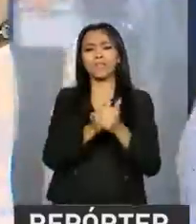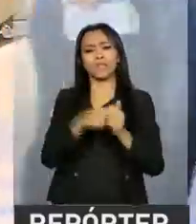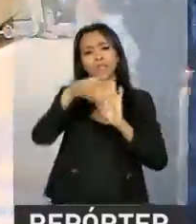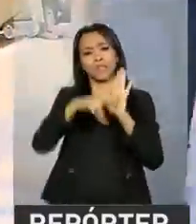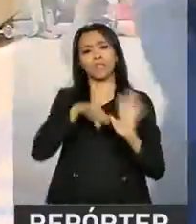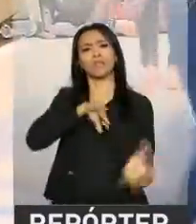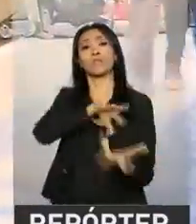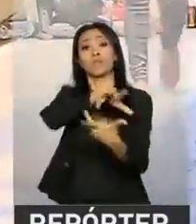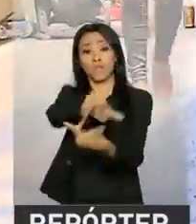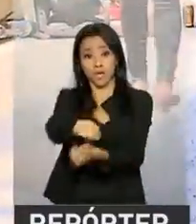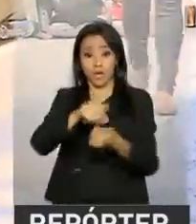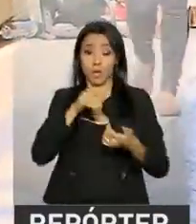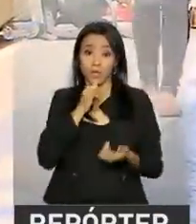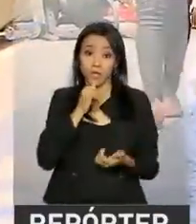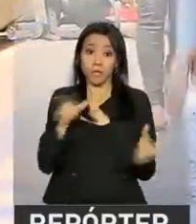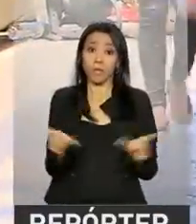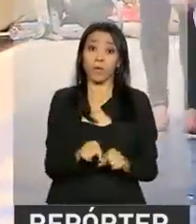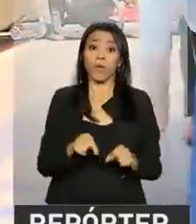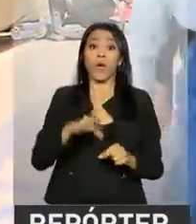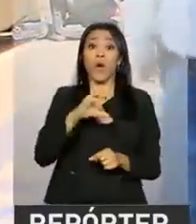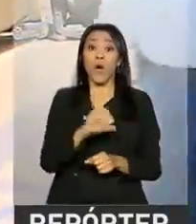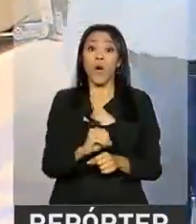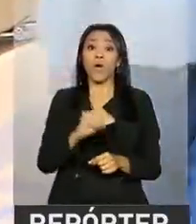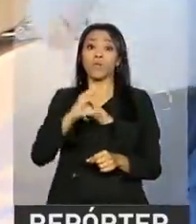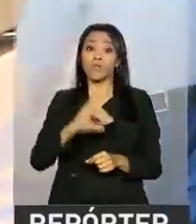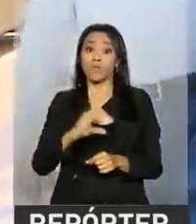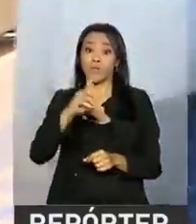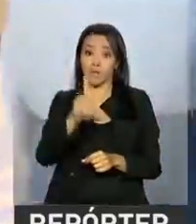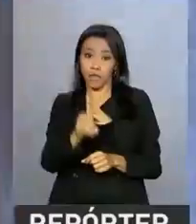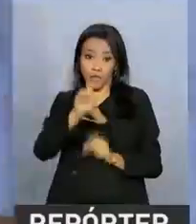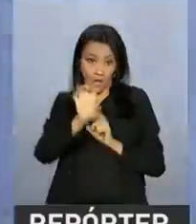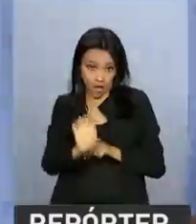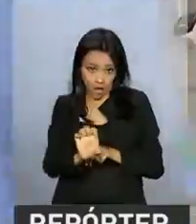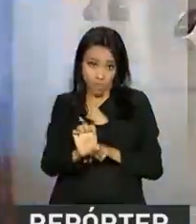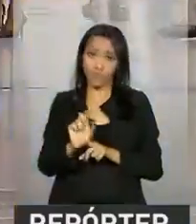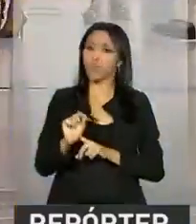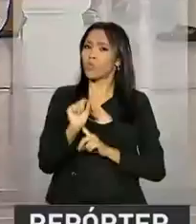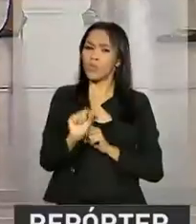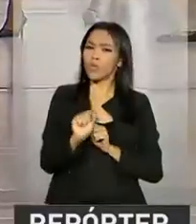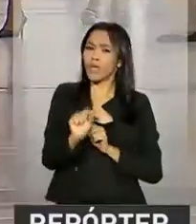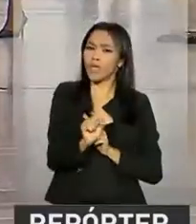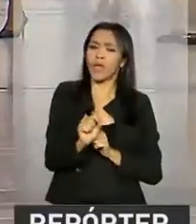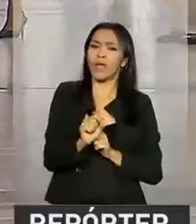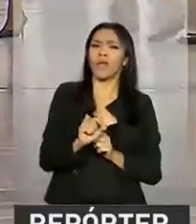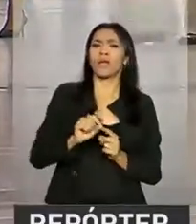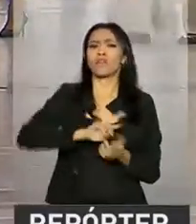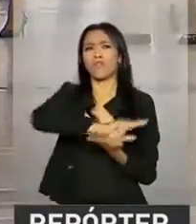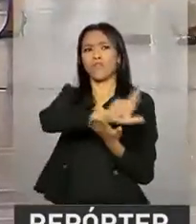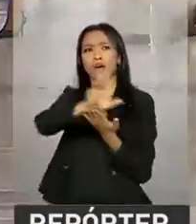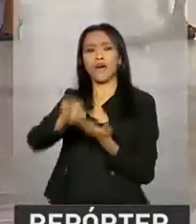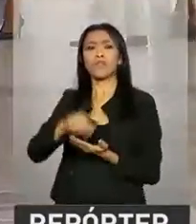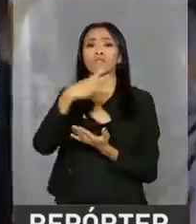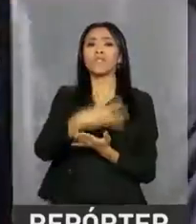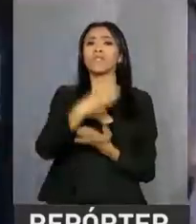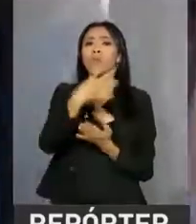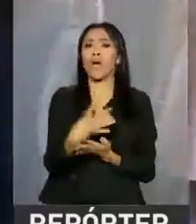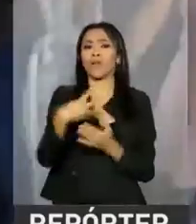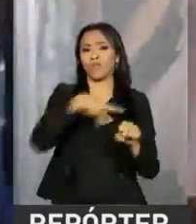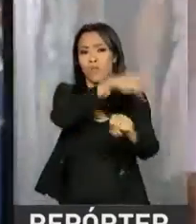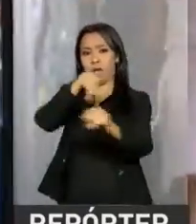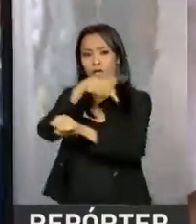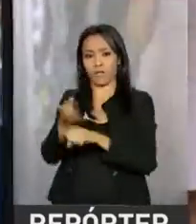uma ideia, na OCDE, a Organização para a Cooperação e Desenvolvimento Econômico, que reúne 34 nações democráticas no mundo,